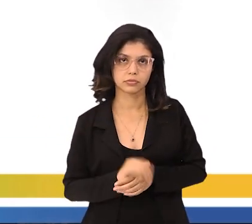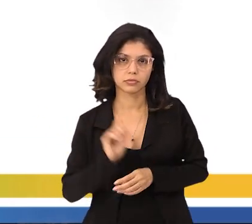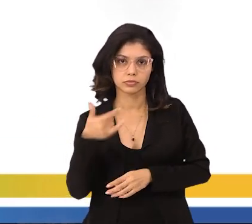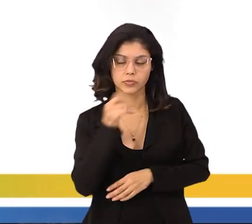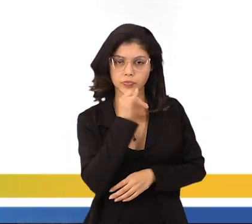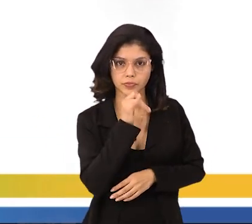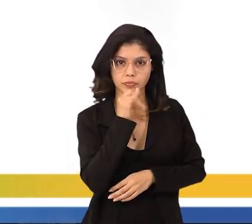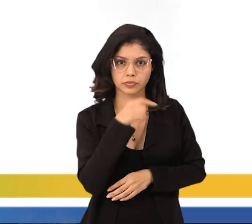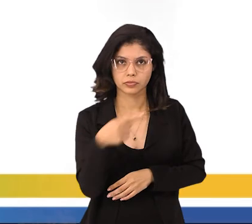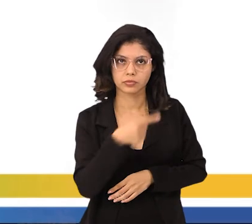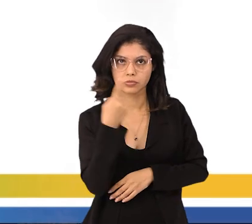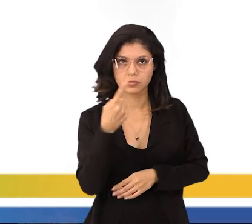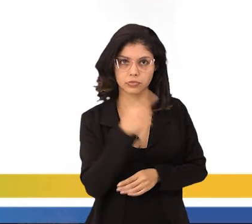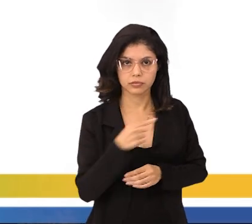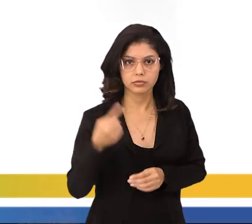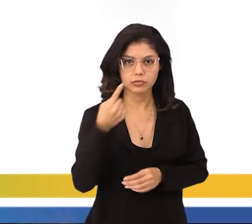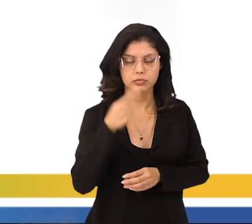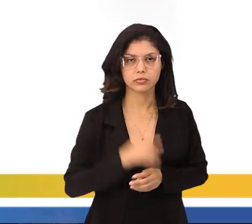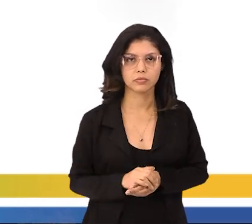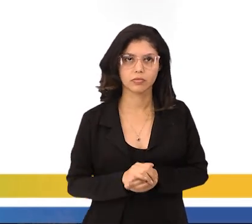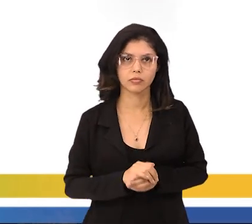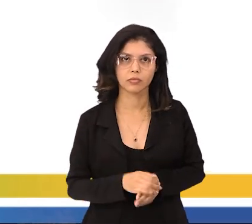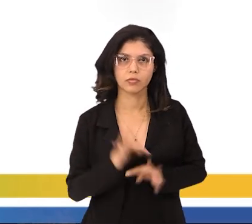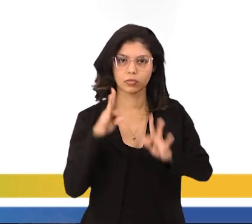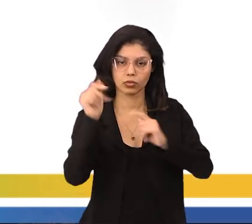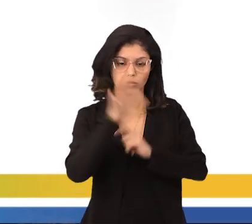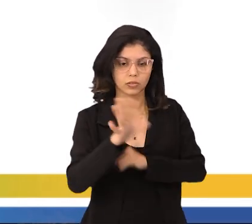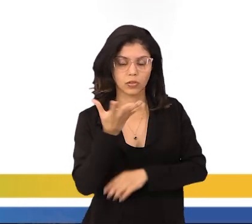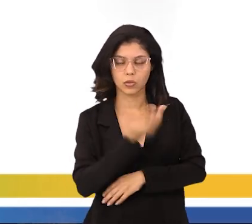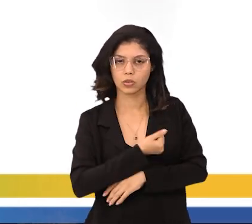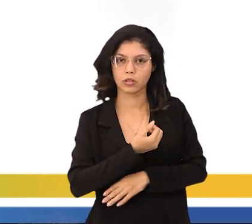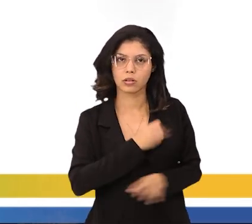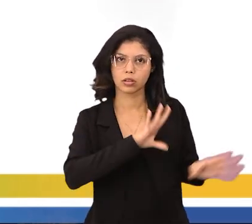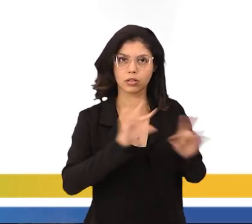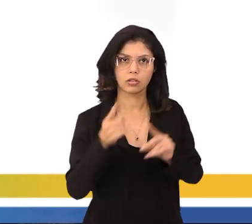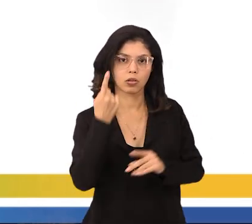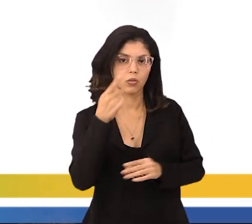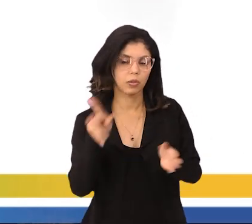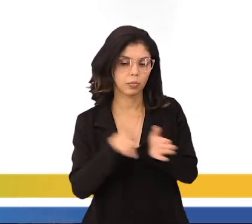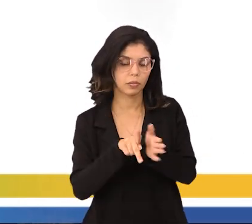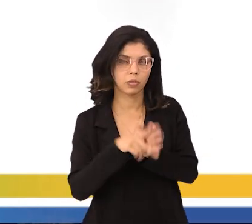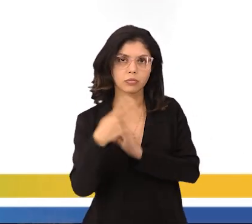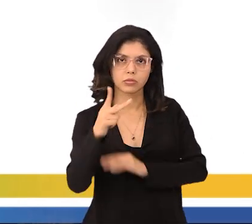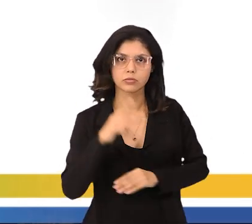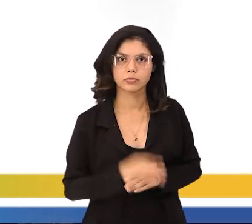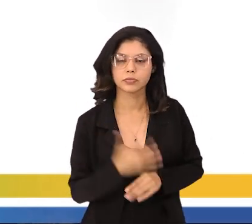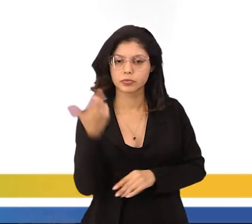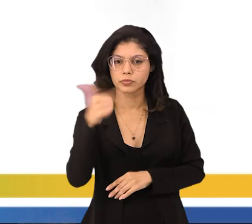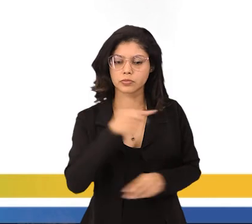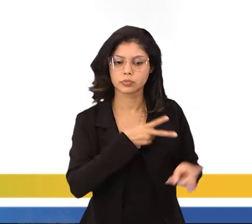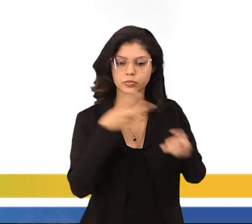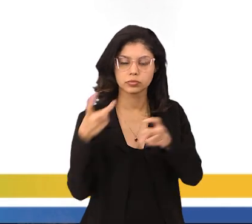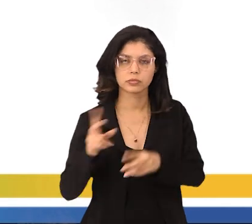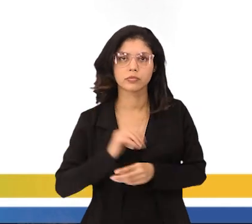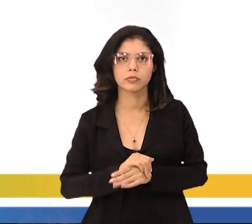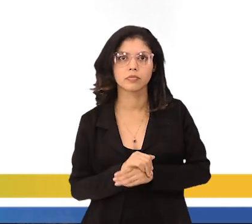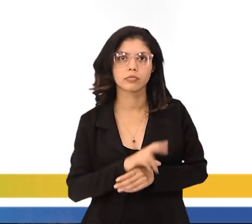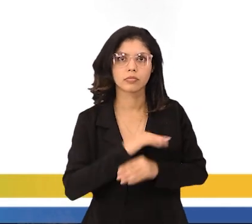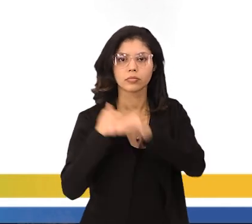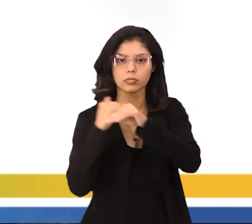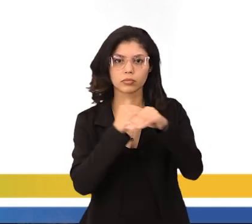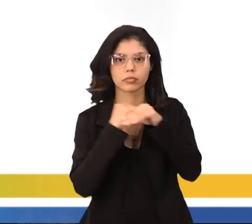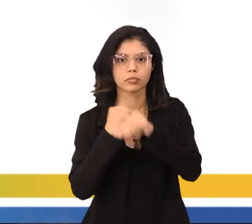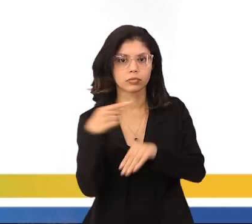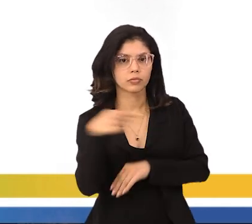outro exemplo. Menos 1 elevado a 1. Todo número elevado a 1 é igual a ele mesmo. Então, basta repetir e perceba que ele será igual